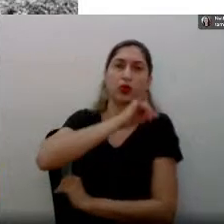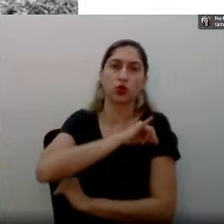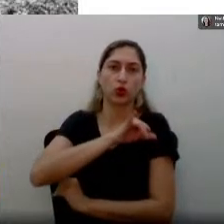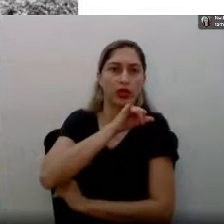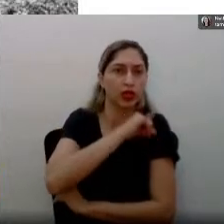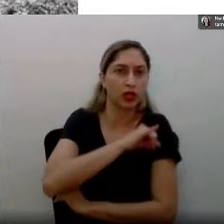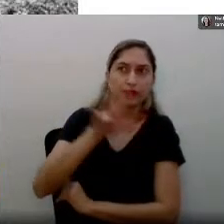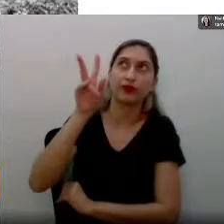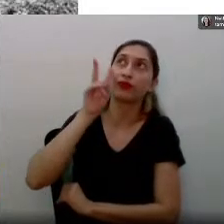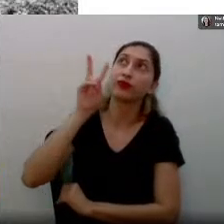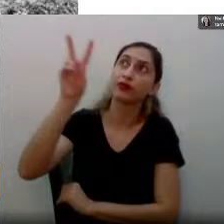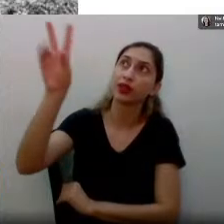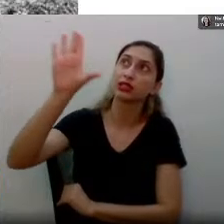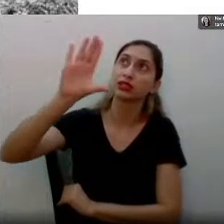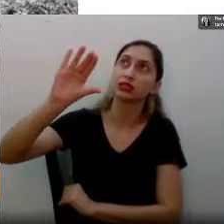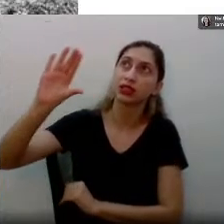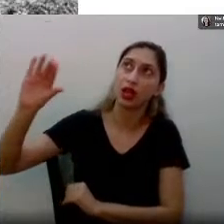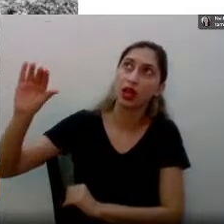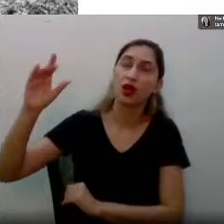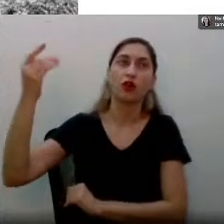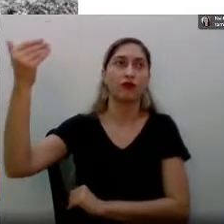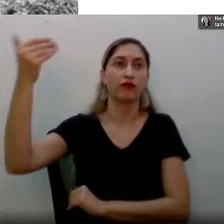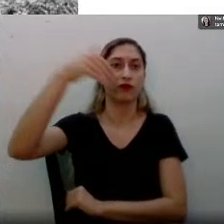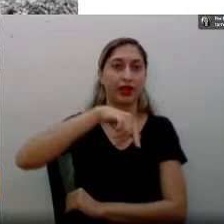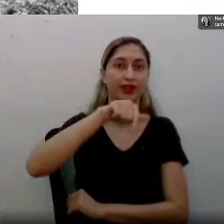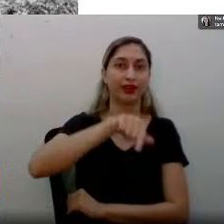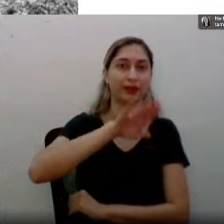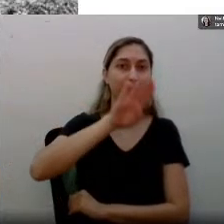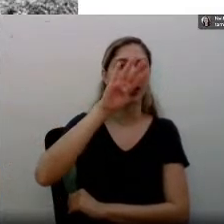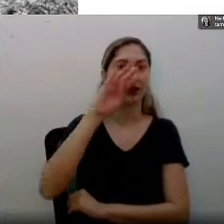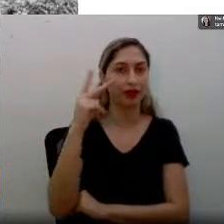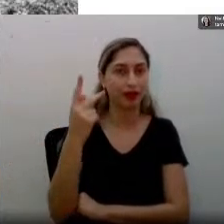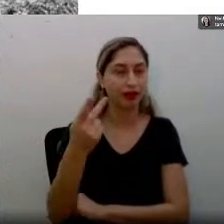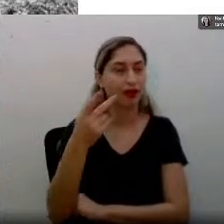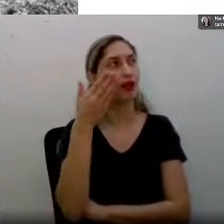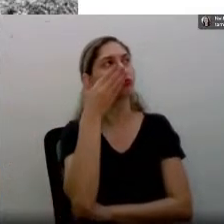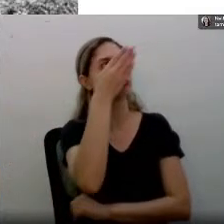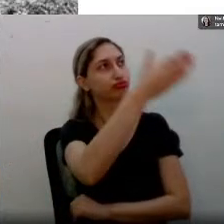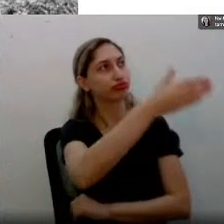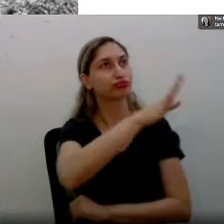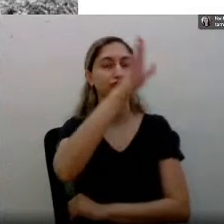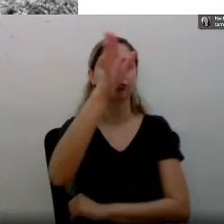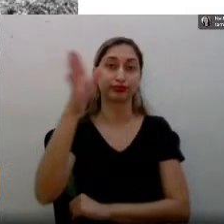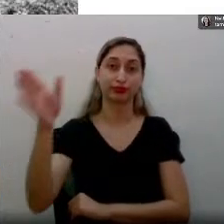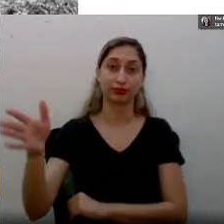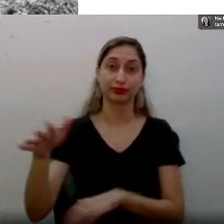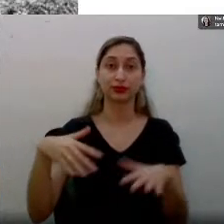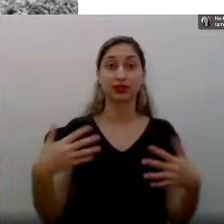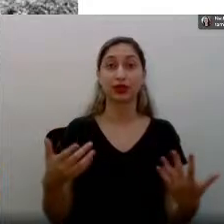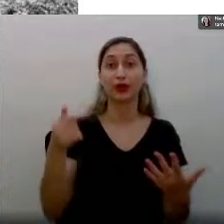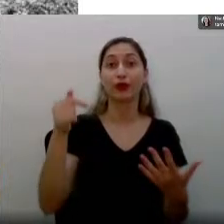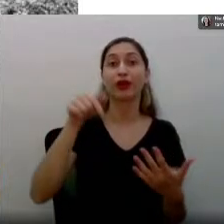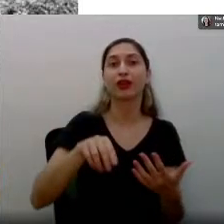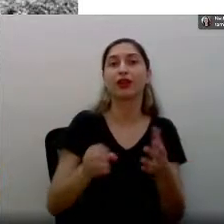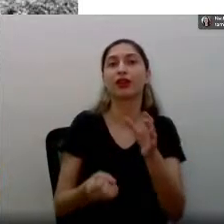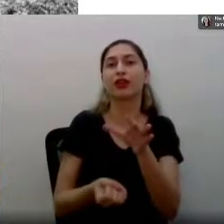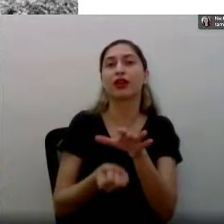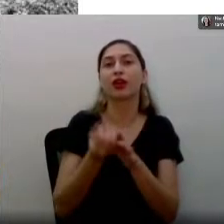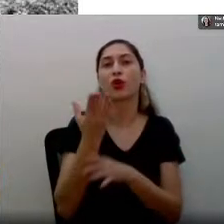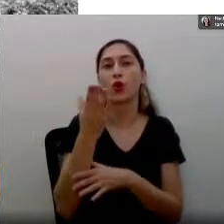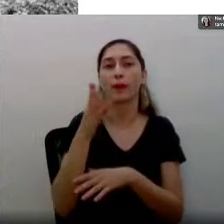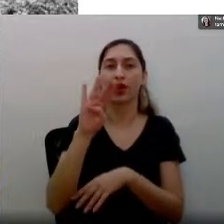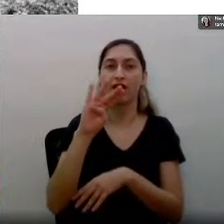mas aqui em BH com maior um microcosmos de atuação deles né pro conhecido como associação os amigos astronomia né